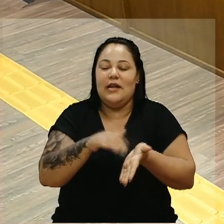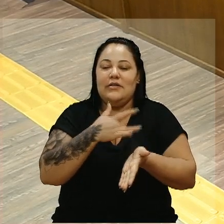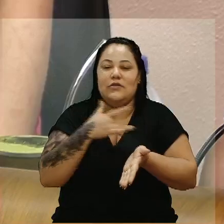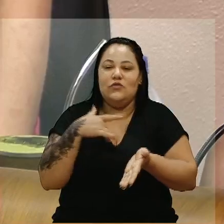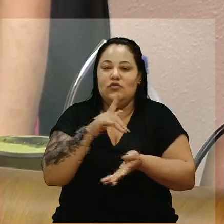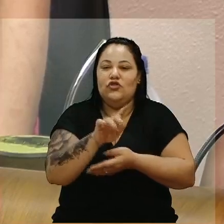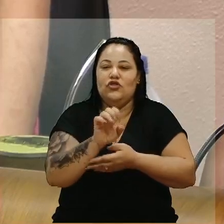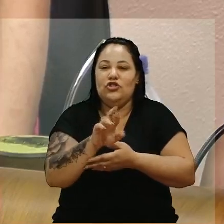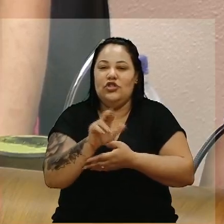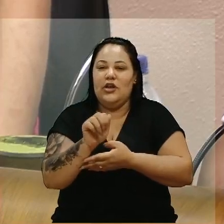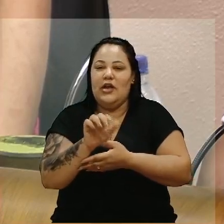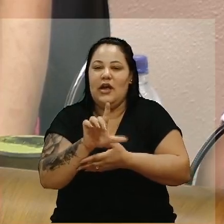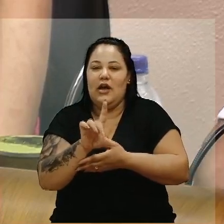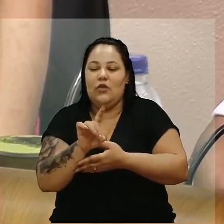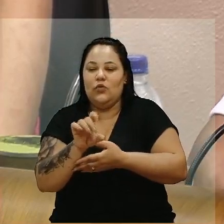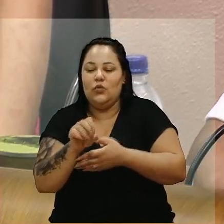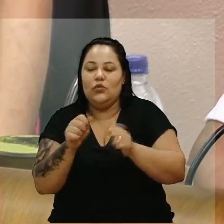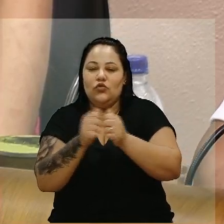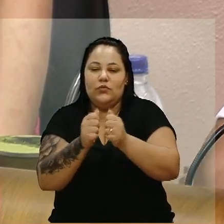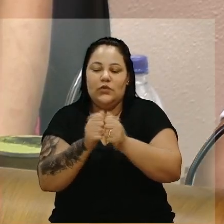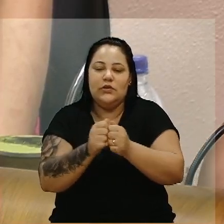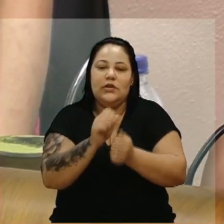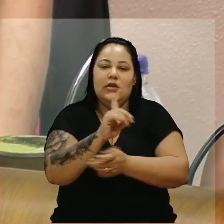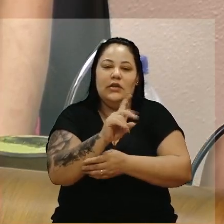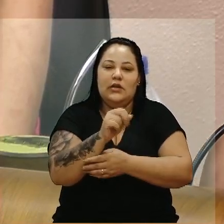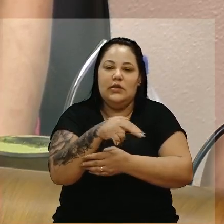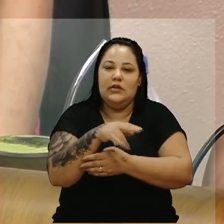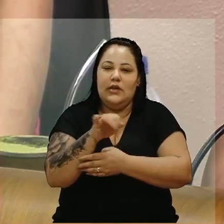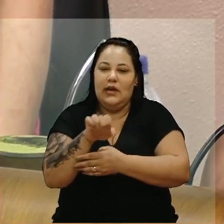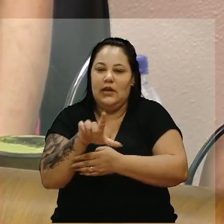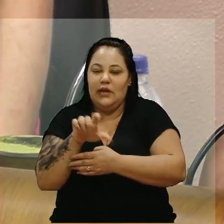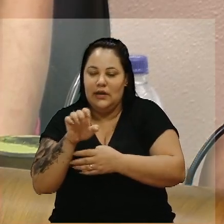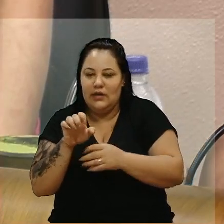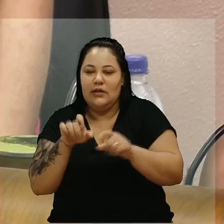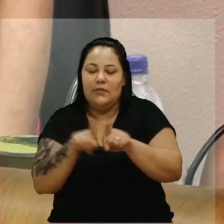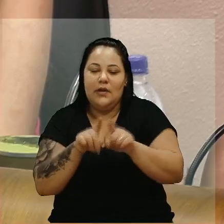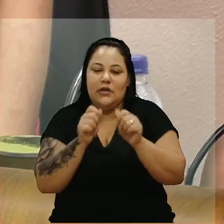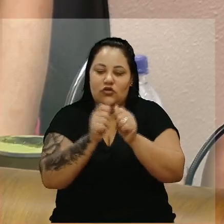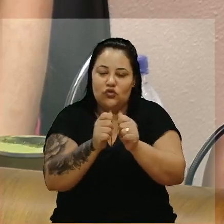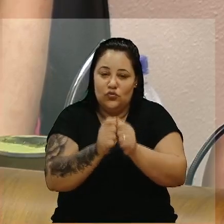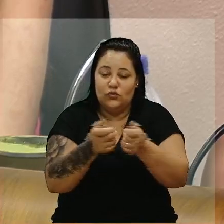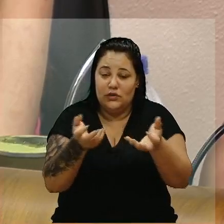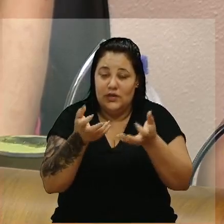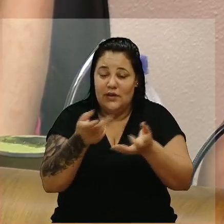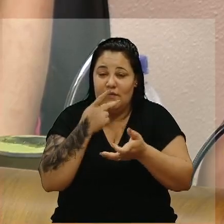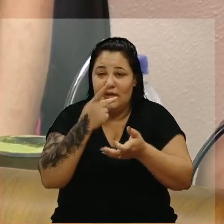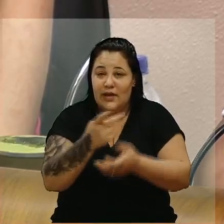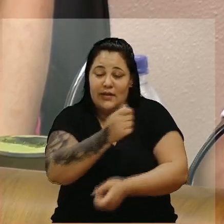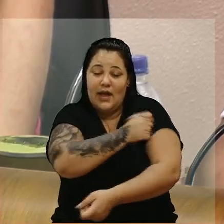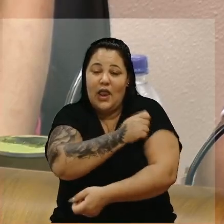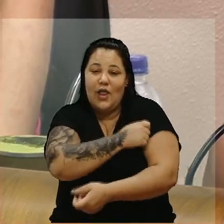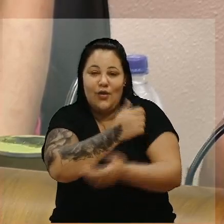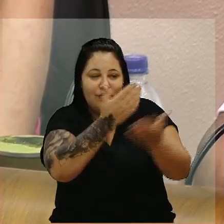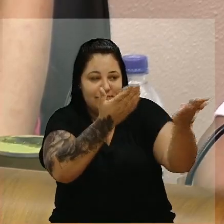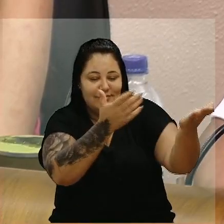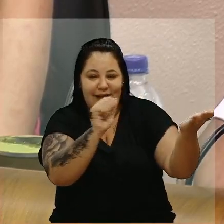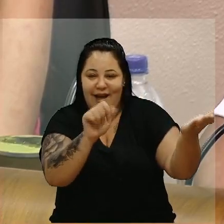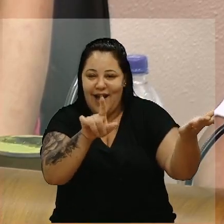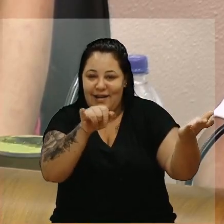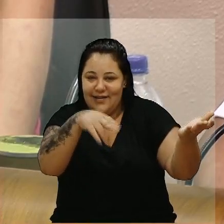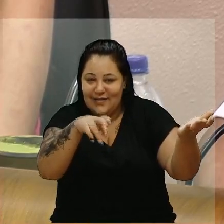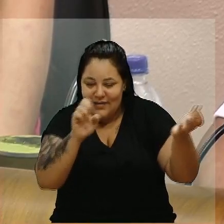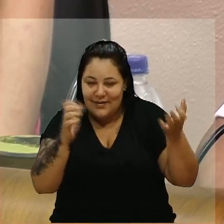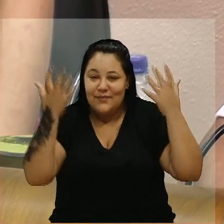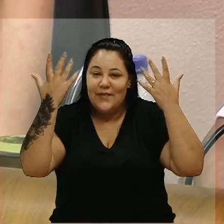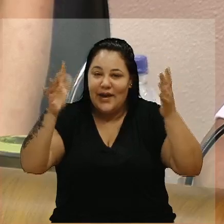bem-vindo. Secretária adjunta, Daniele, da mesma forma. Faço votos aqui à aluna estudante Aline Mussoi,